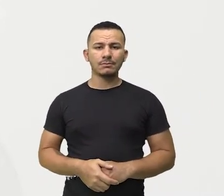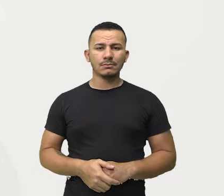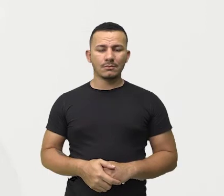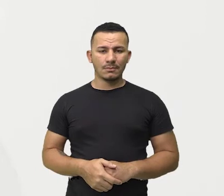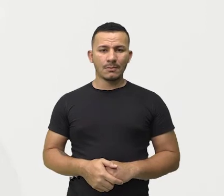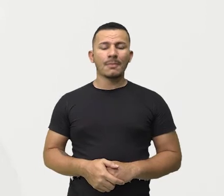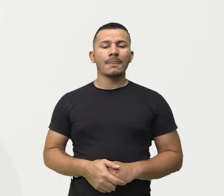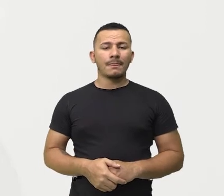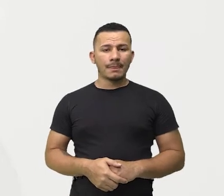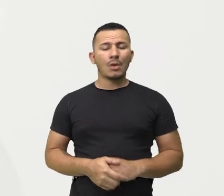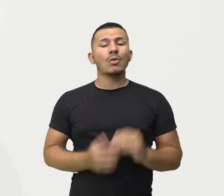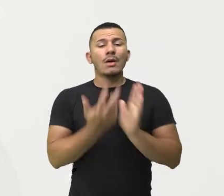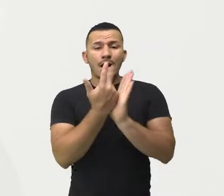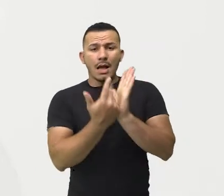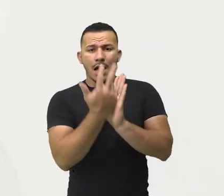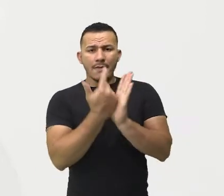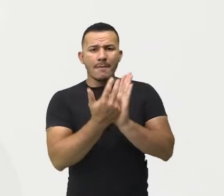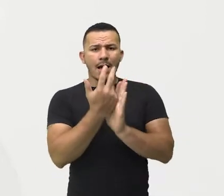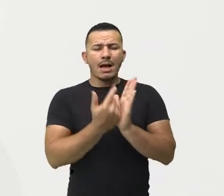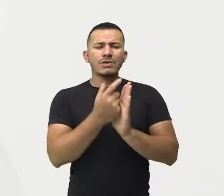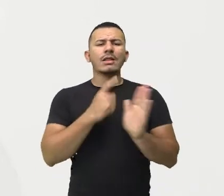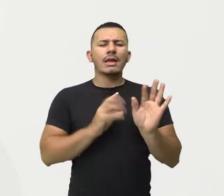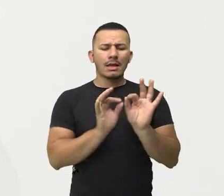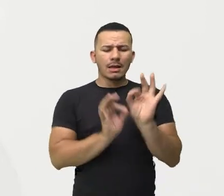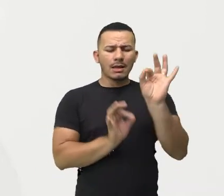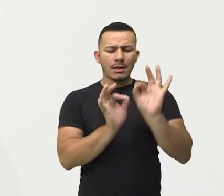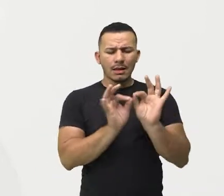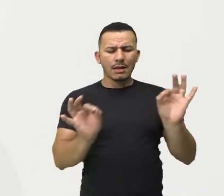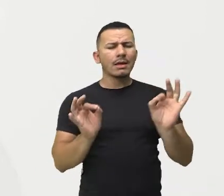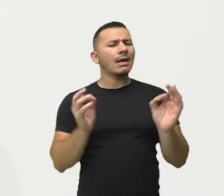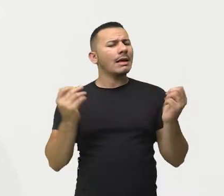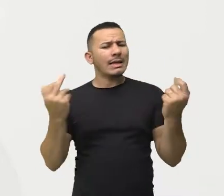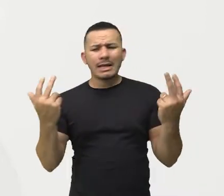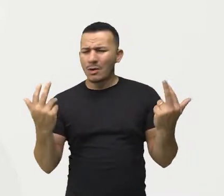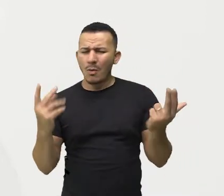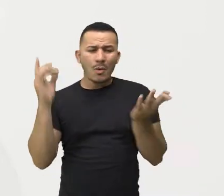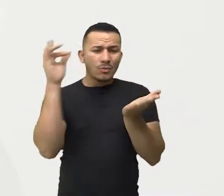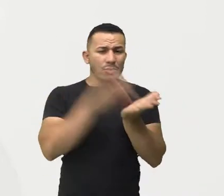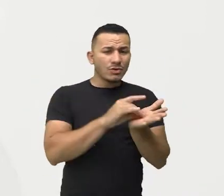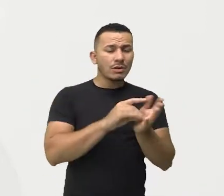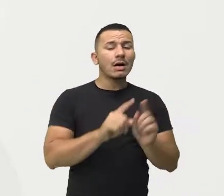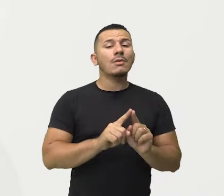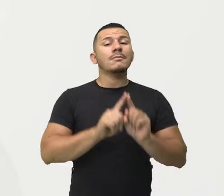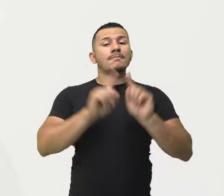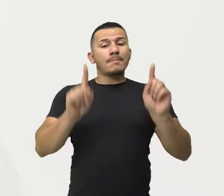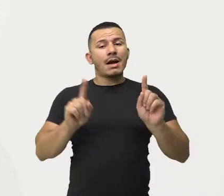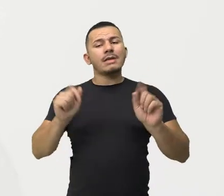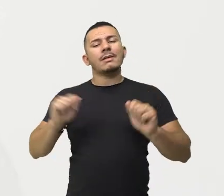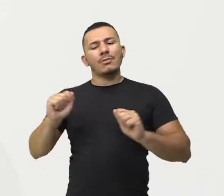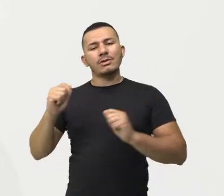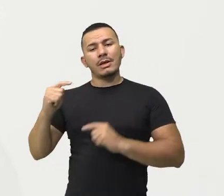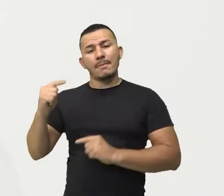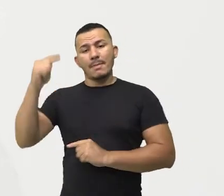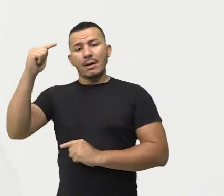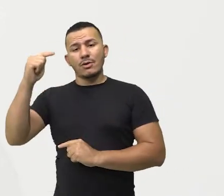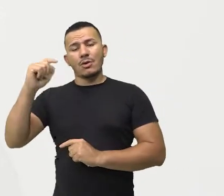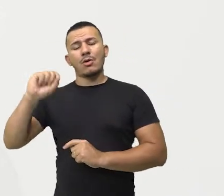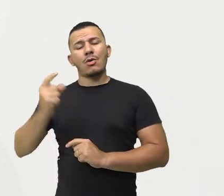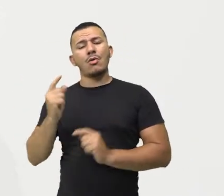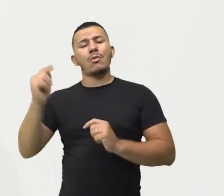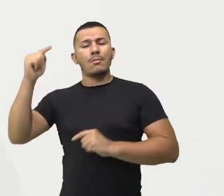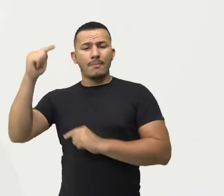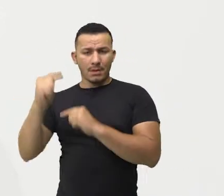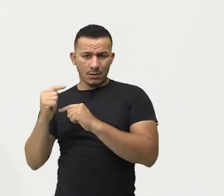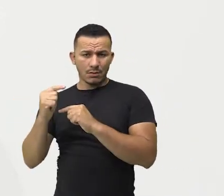A figura mantém o formato da original, mas é maior ou menor, certo?